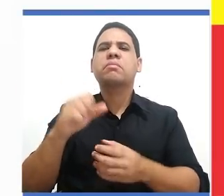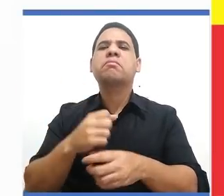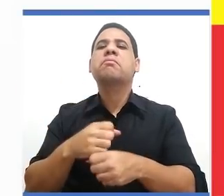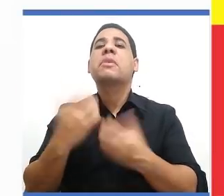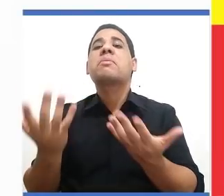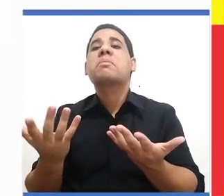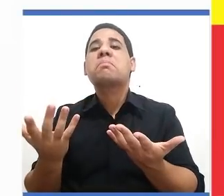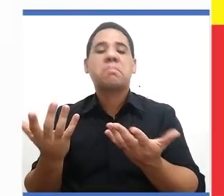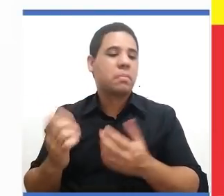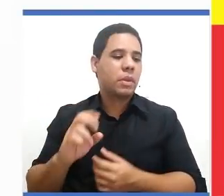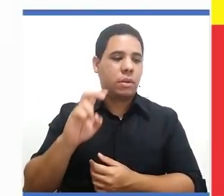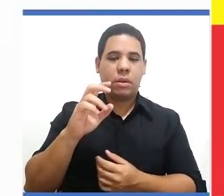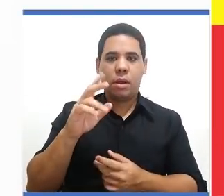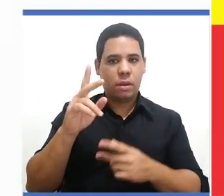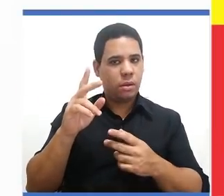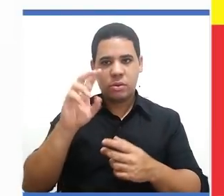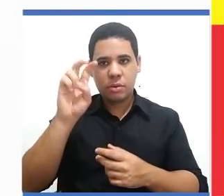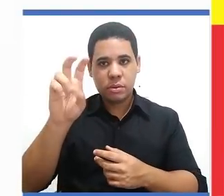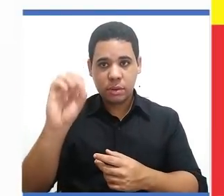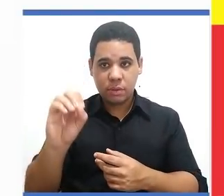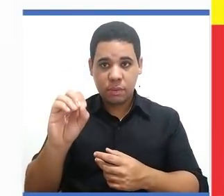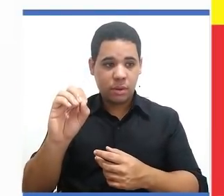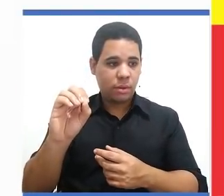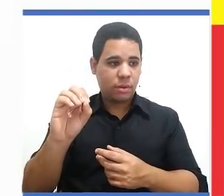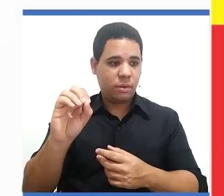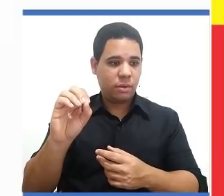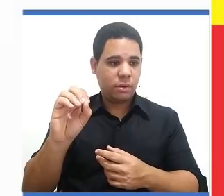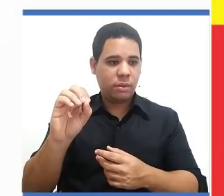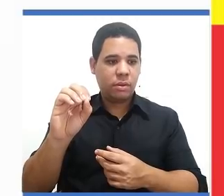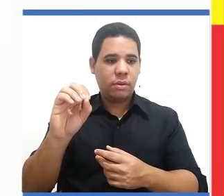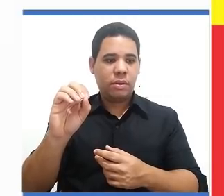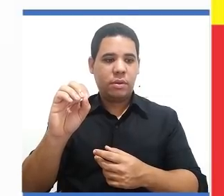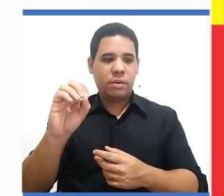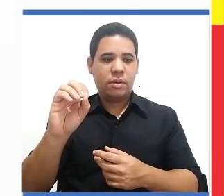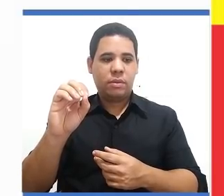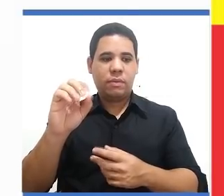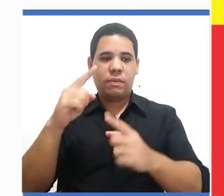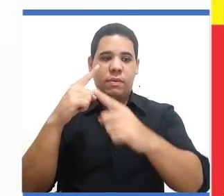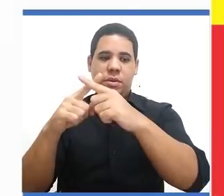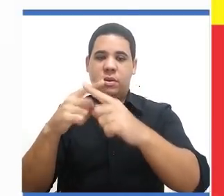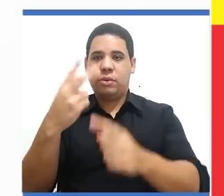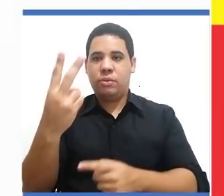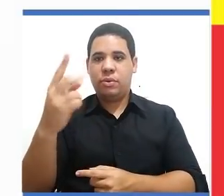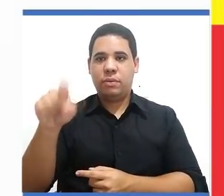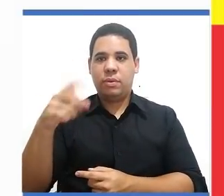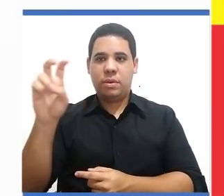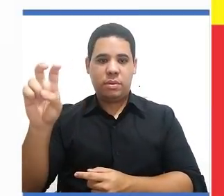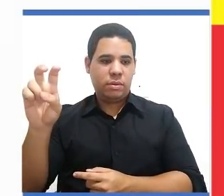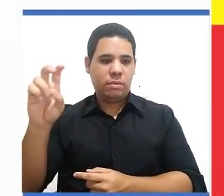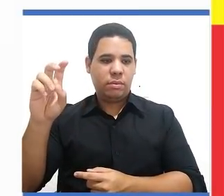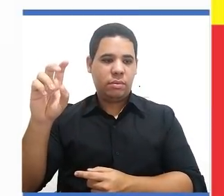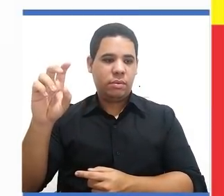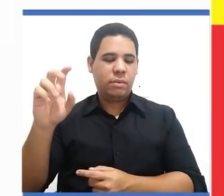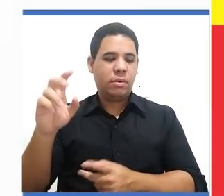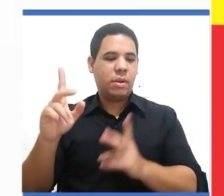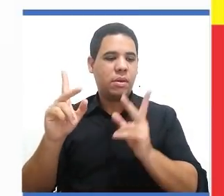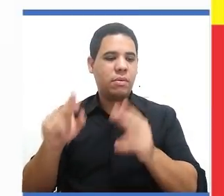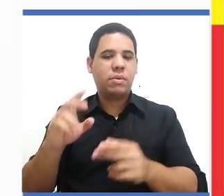multiplicação. 50 vezes 2,5, 125. Então, 50 polegadas tem